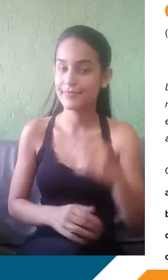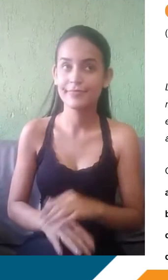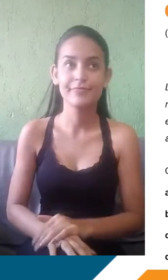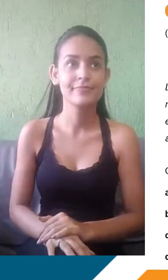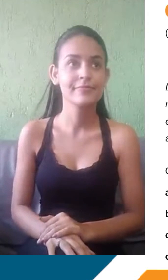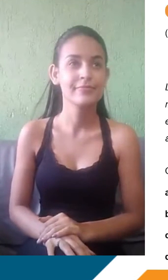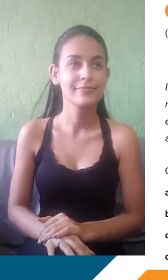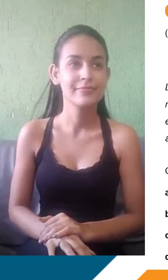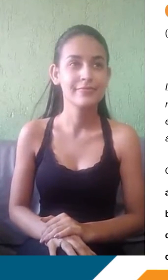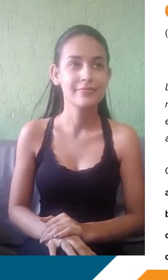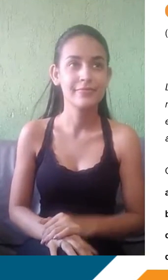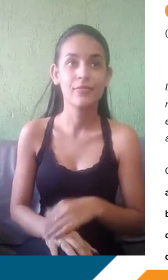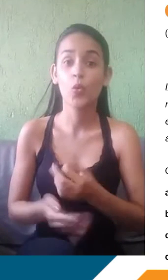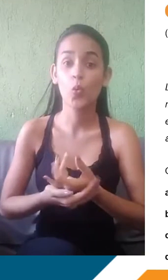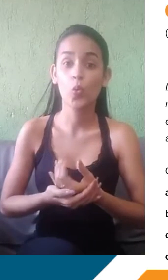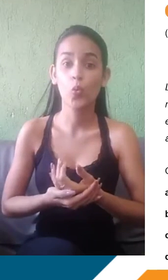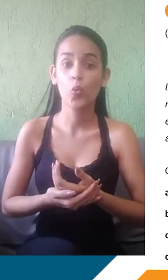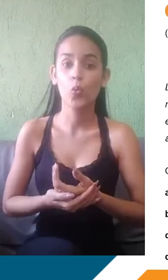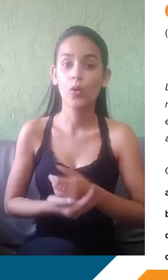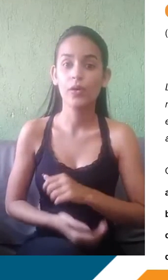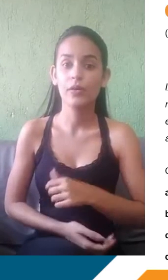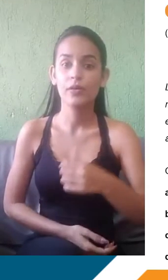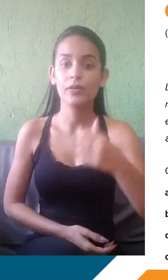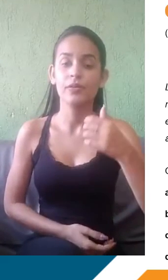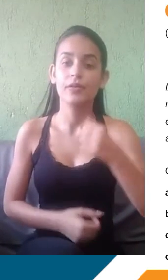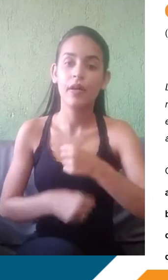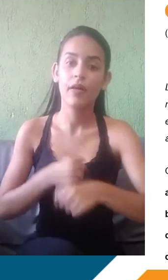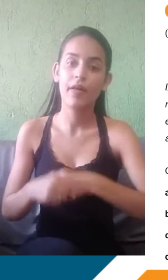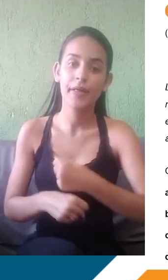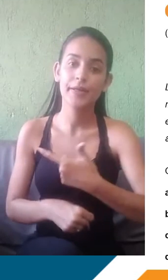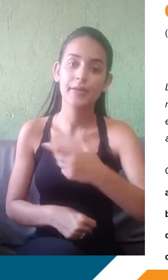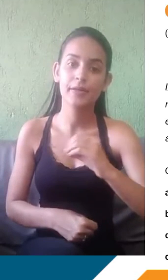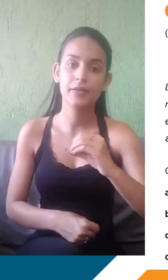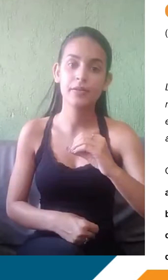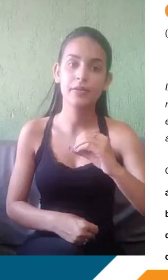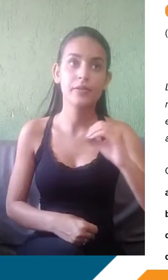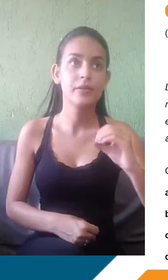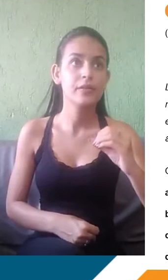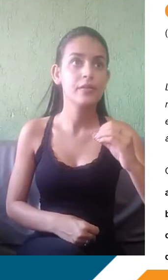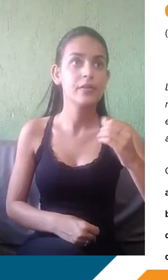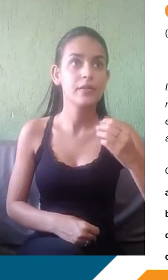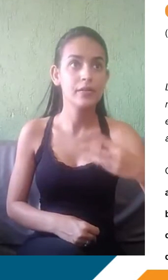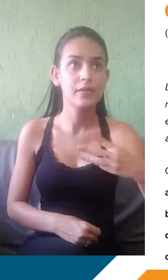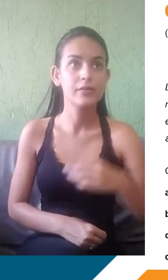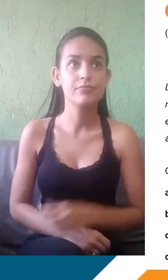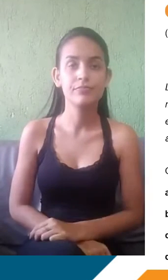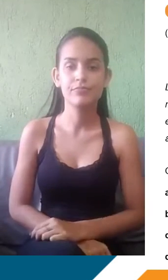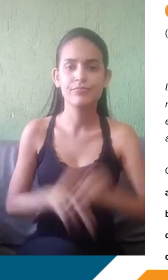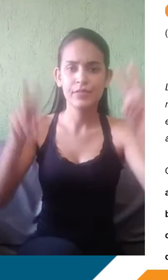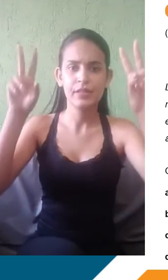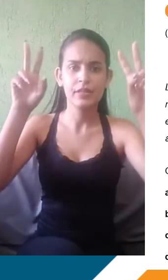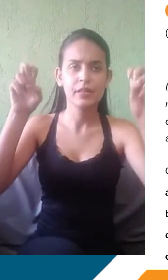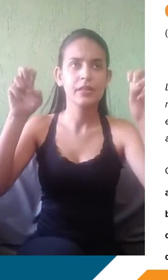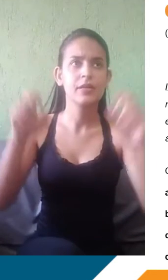3. Retirada do Exame de Qualificação de 2003 da UERJ. Texto para a questão. Os